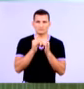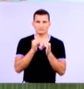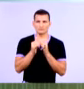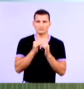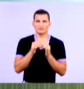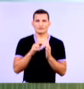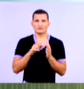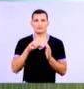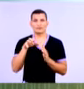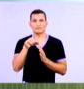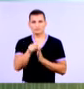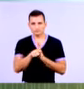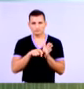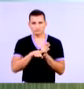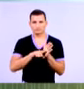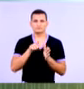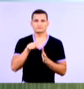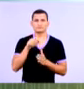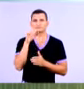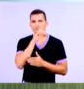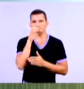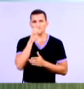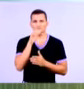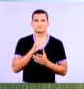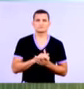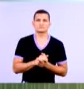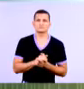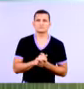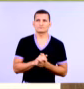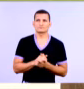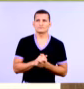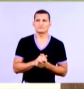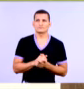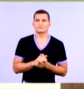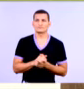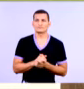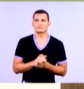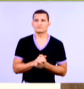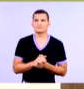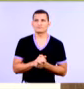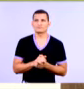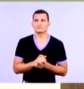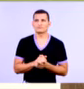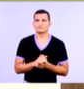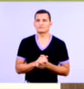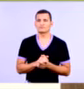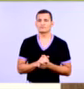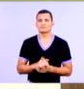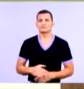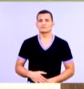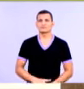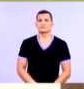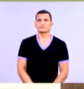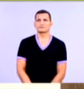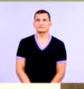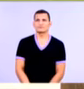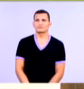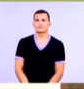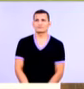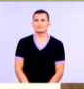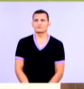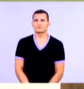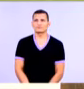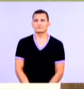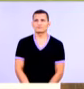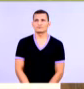a busca tem que ser bem rápida, né? Tem um processo, um custo para ordenar, mas a pesquisa, a recuperação é melhor, né?